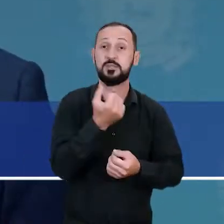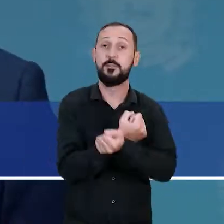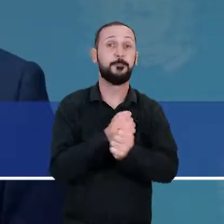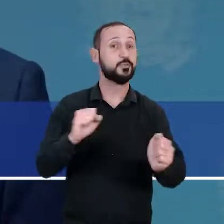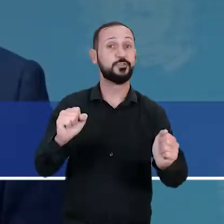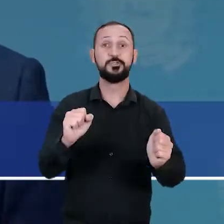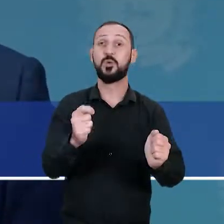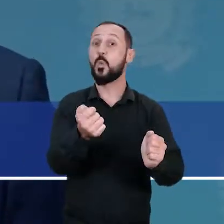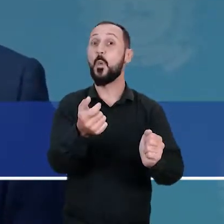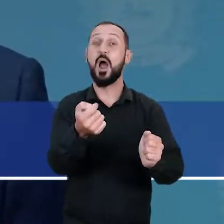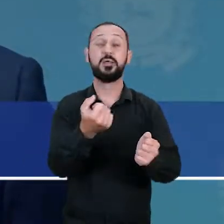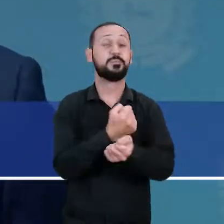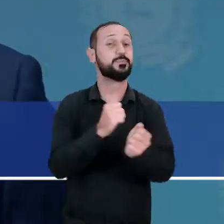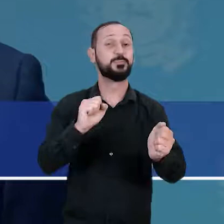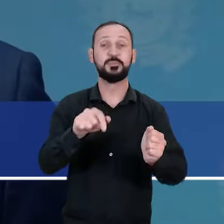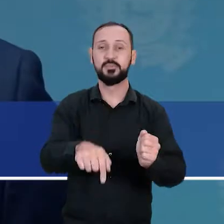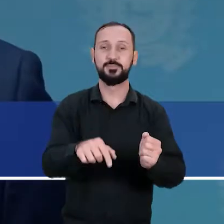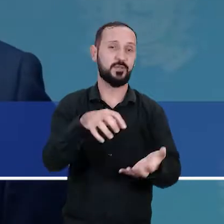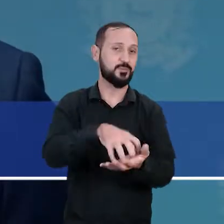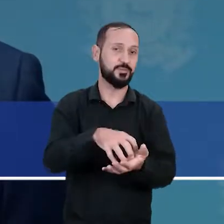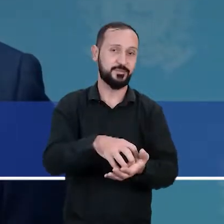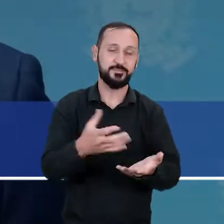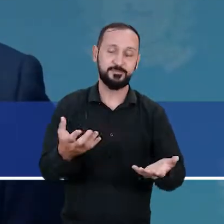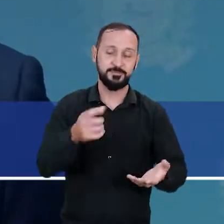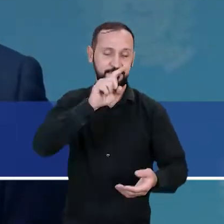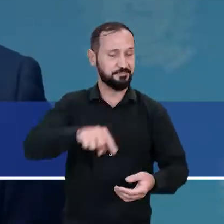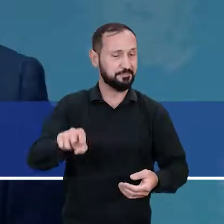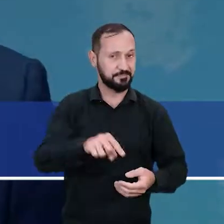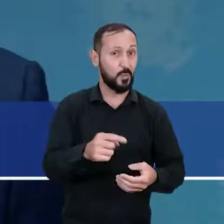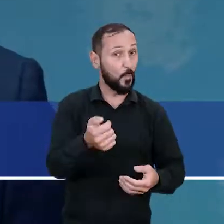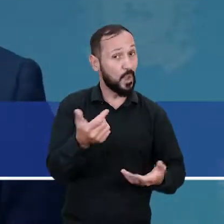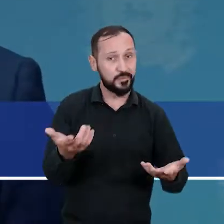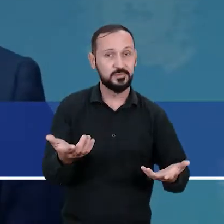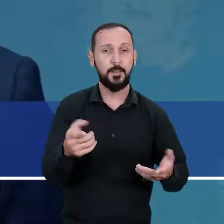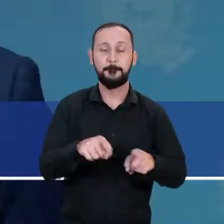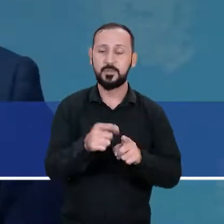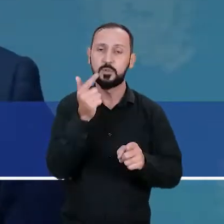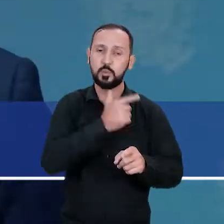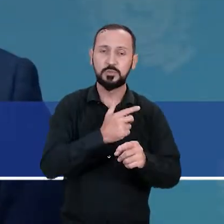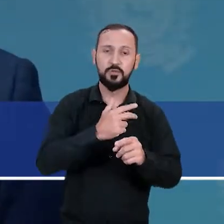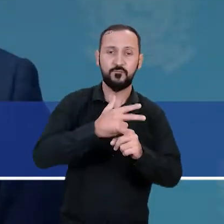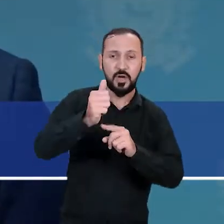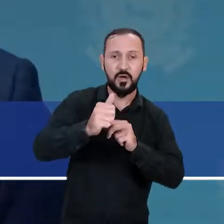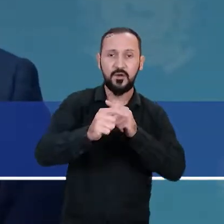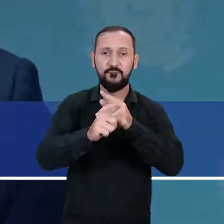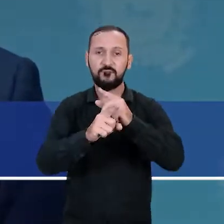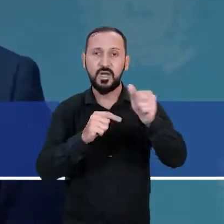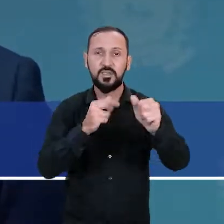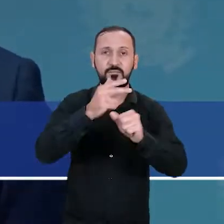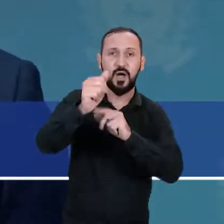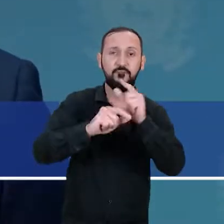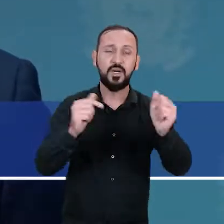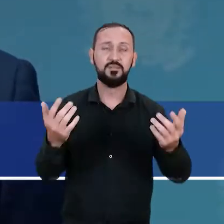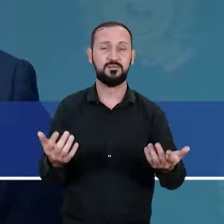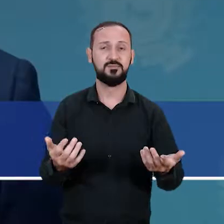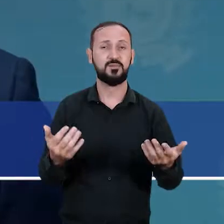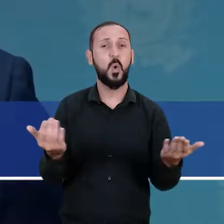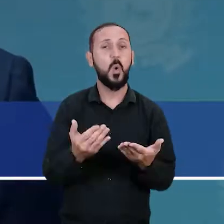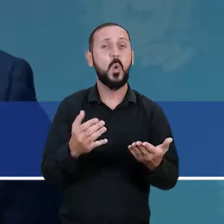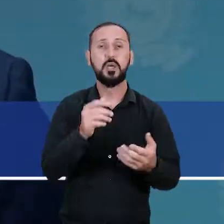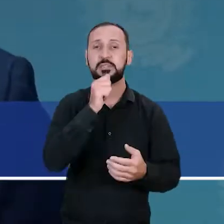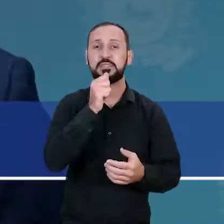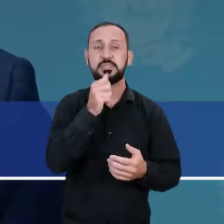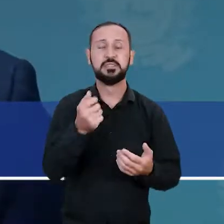toda a aldeia. Mas eles estão vencendo e agora hoje